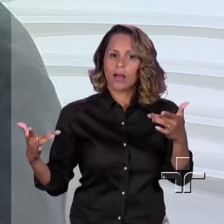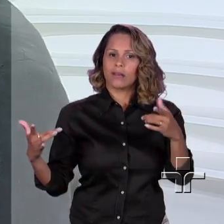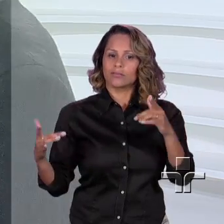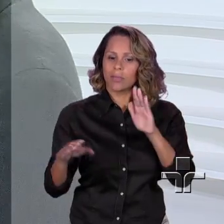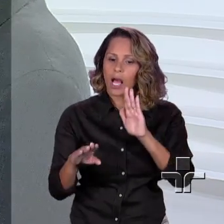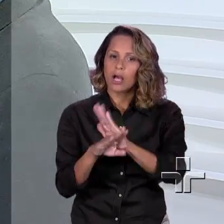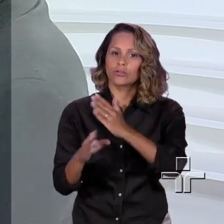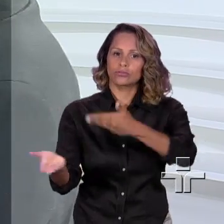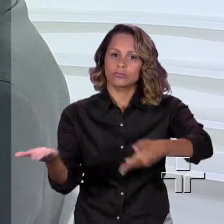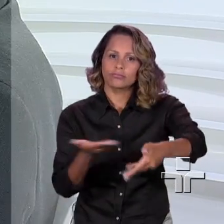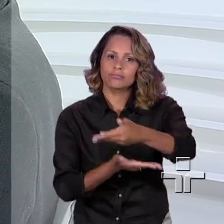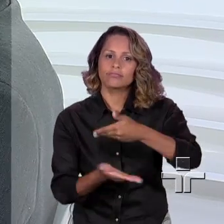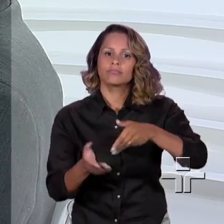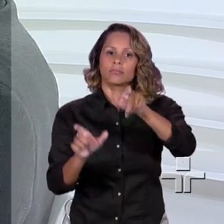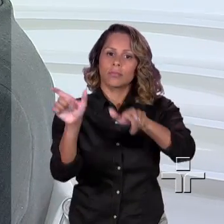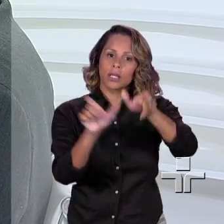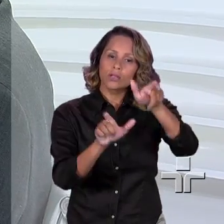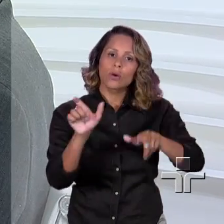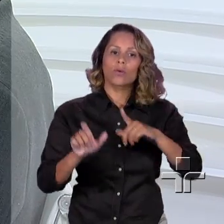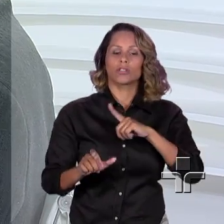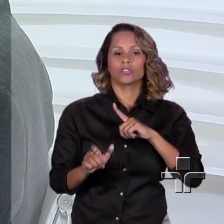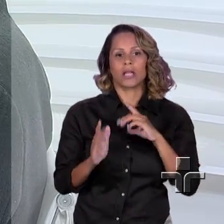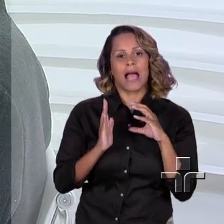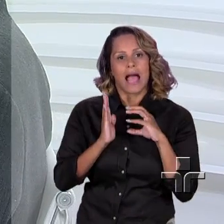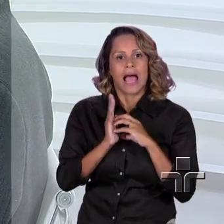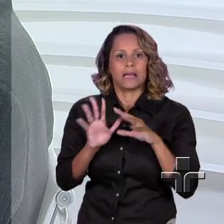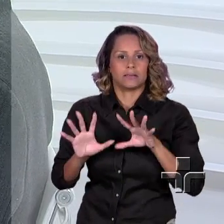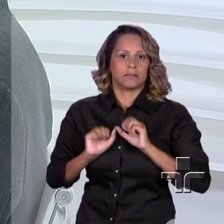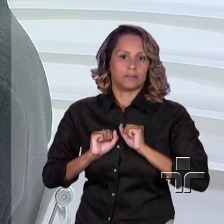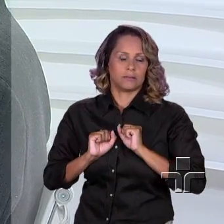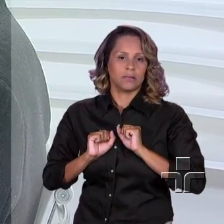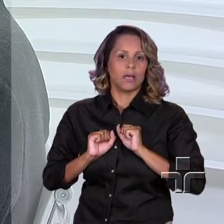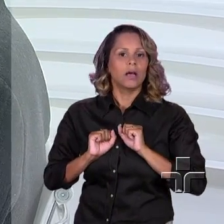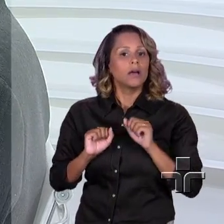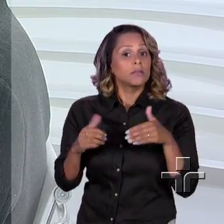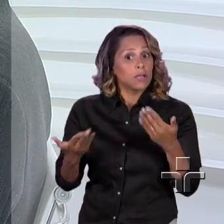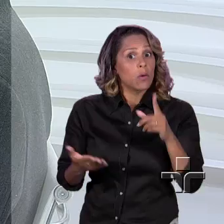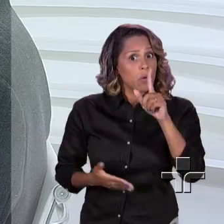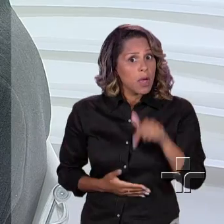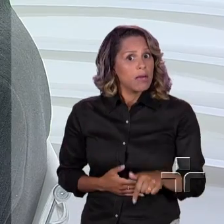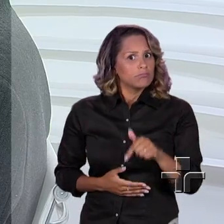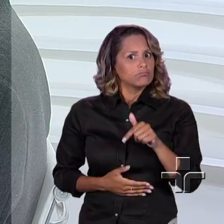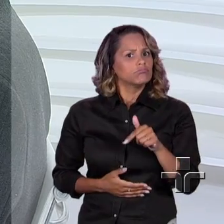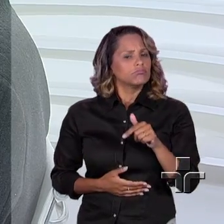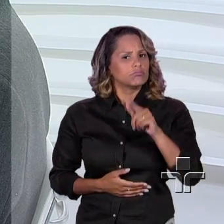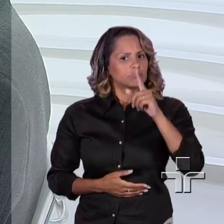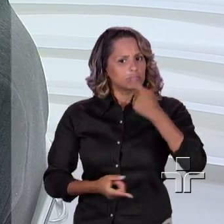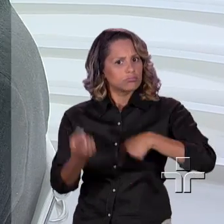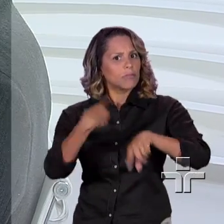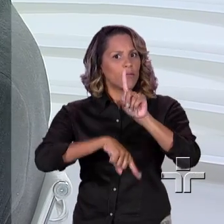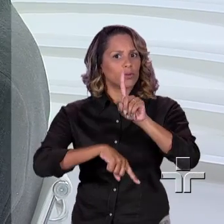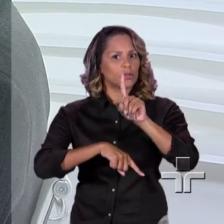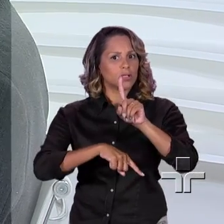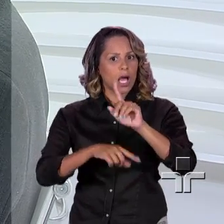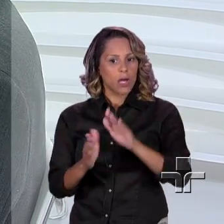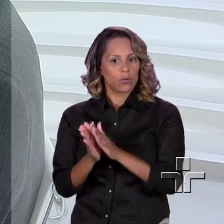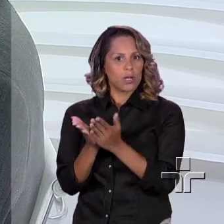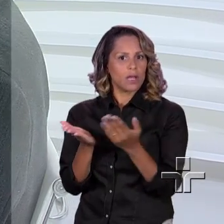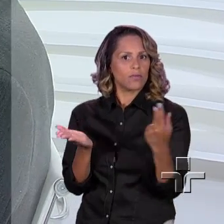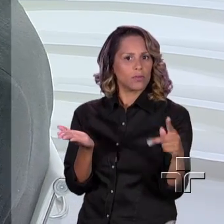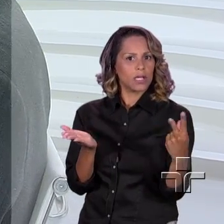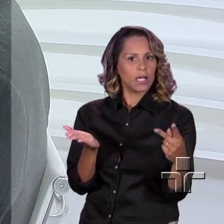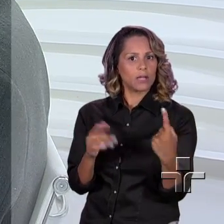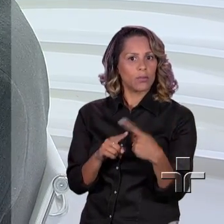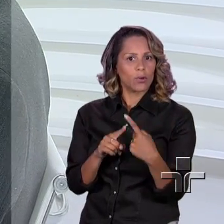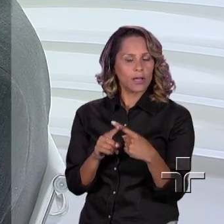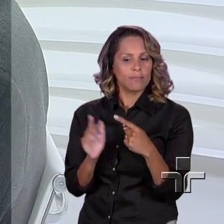que estavam soropositivas e vivendo com AIDS. E, nesse sentido, foi muito revolucionário na sua leitura sobre a melhor